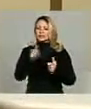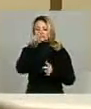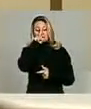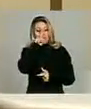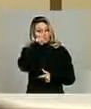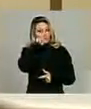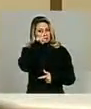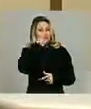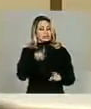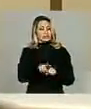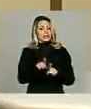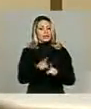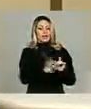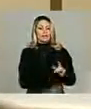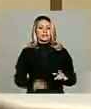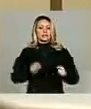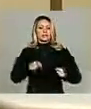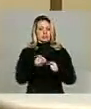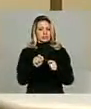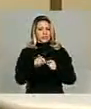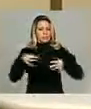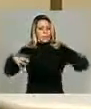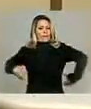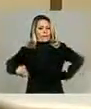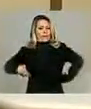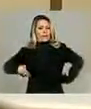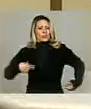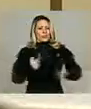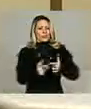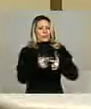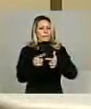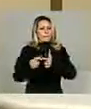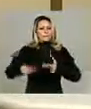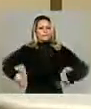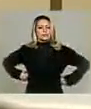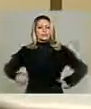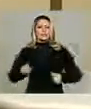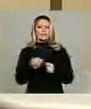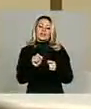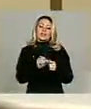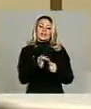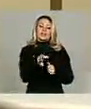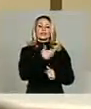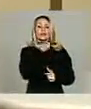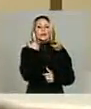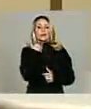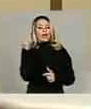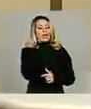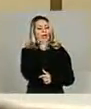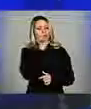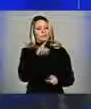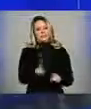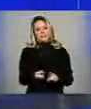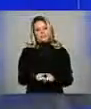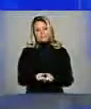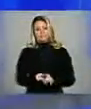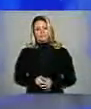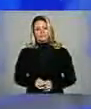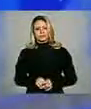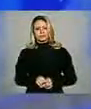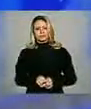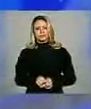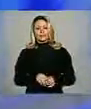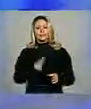graves, a criança tem o pulmão todo fibrosado e leva à morte muito prematura, a fibrose cística.